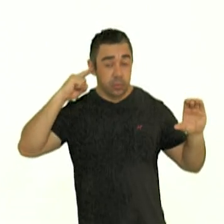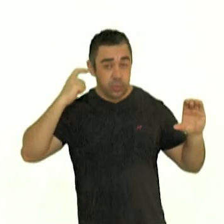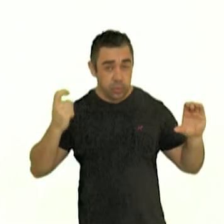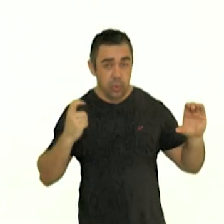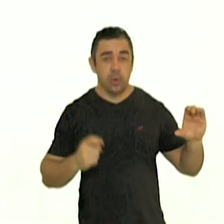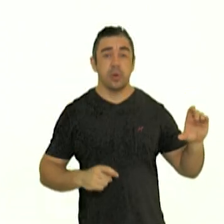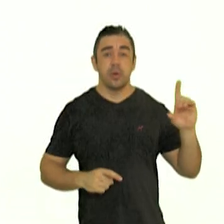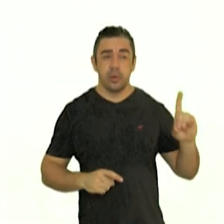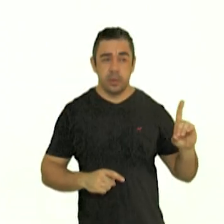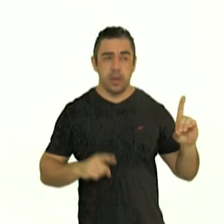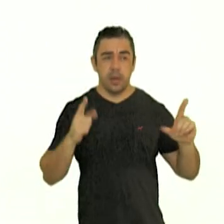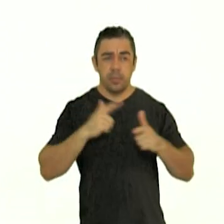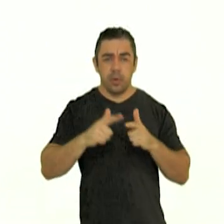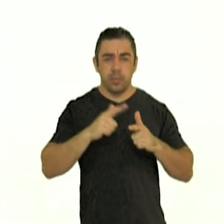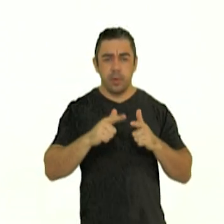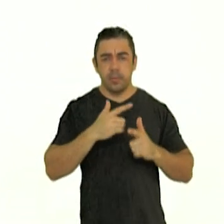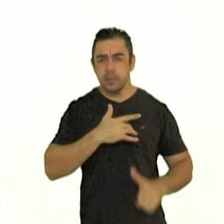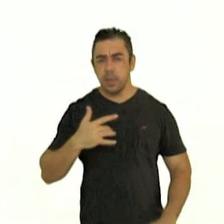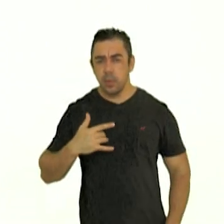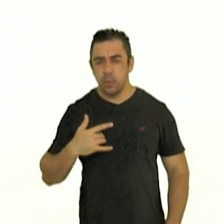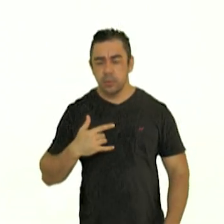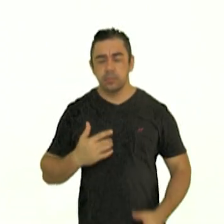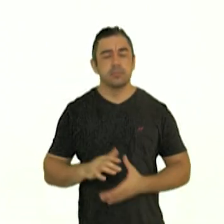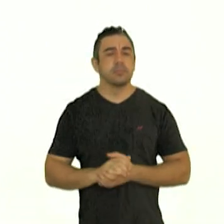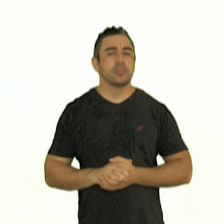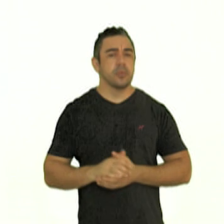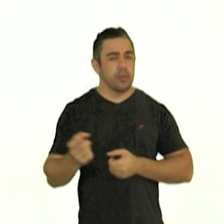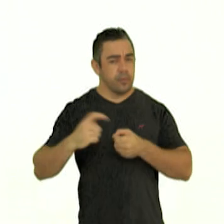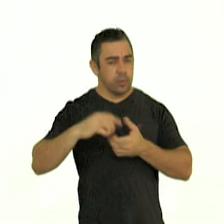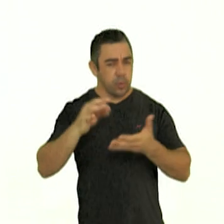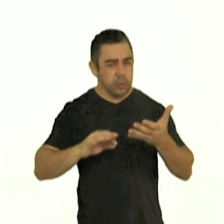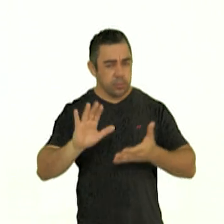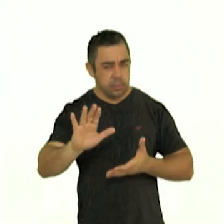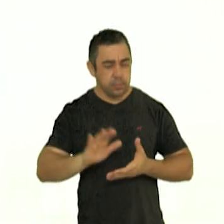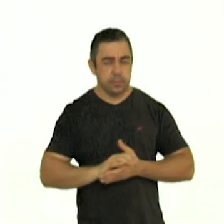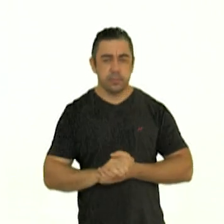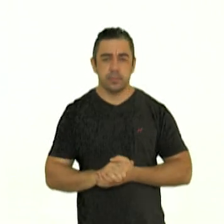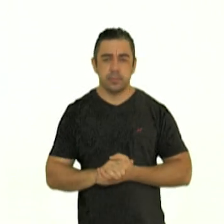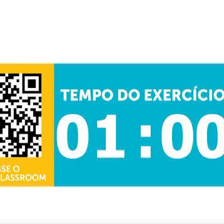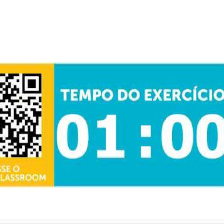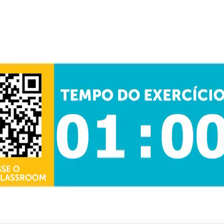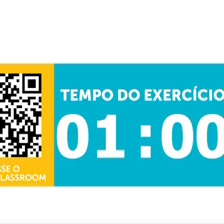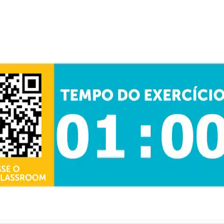crise sanitária, letra D? A gente já volta para a correção aí rapidinho.